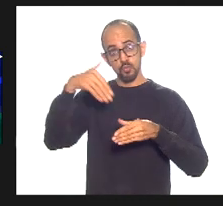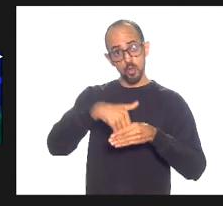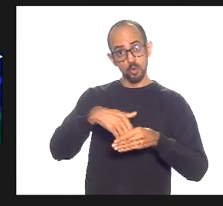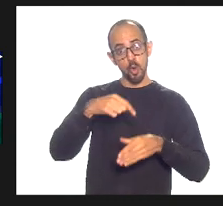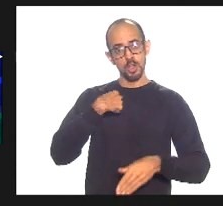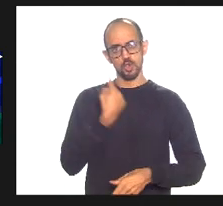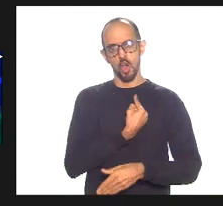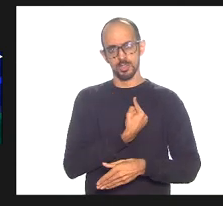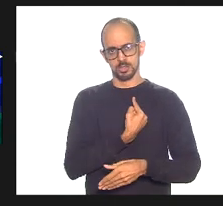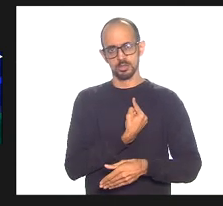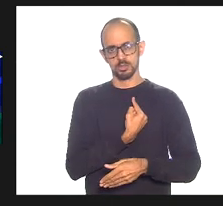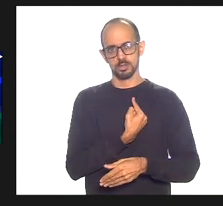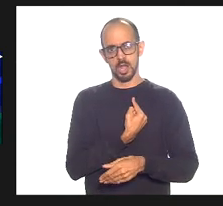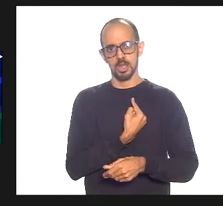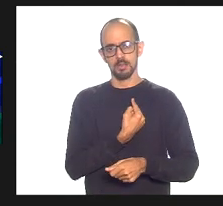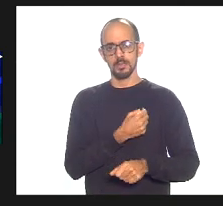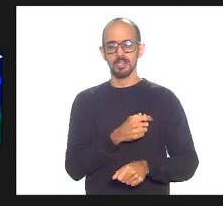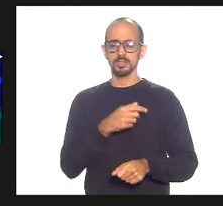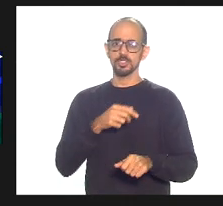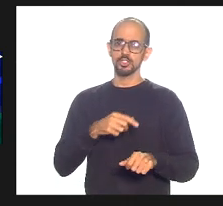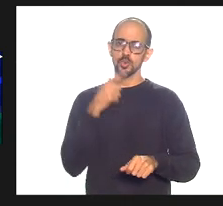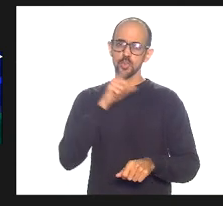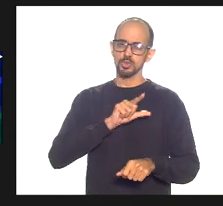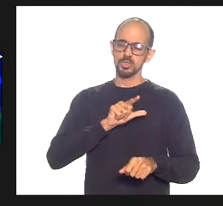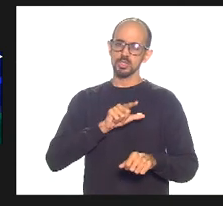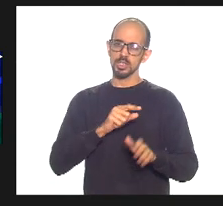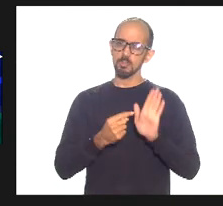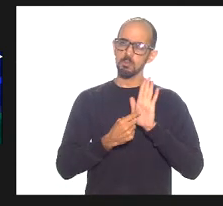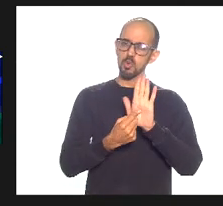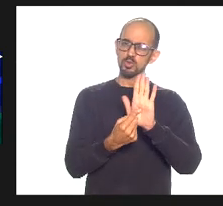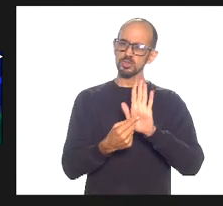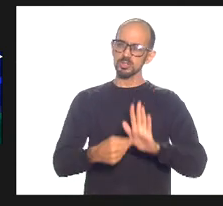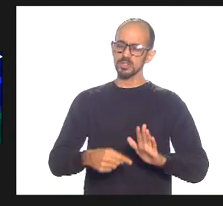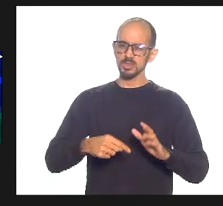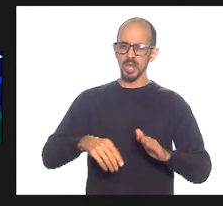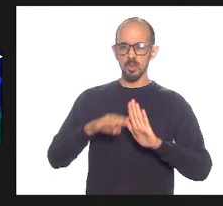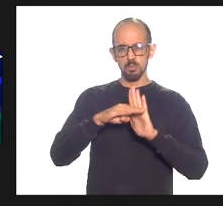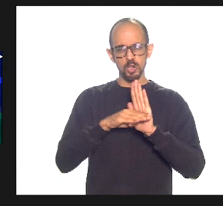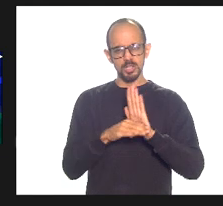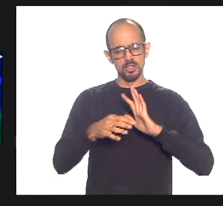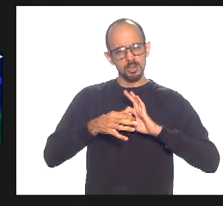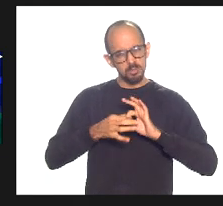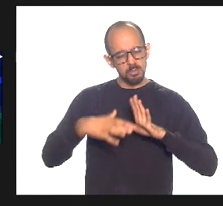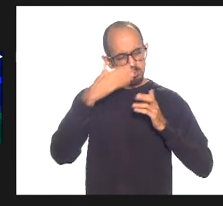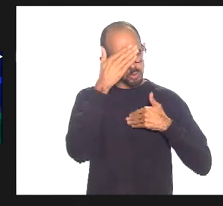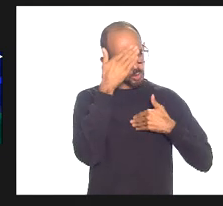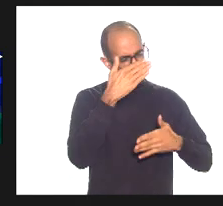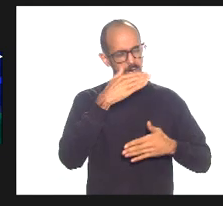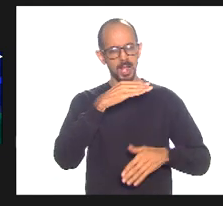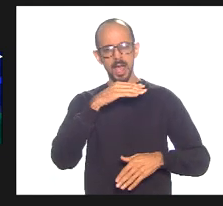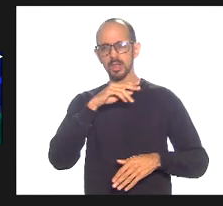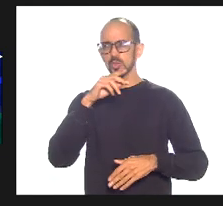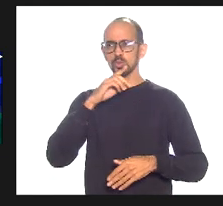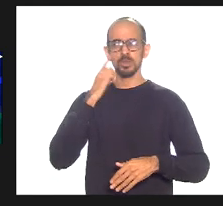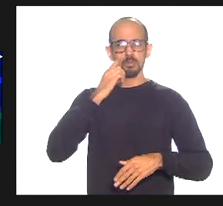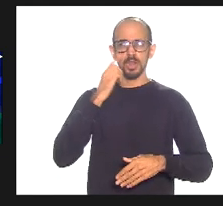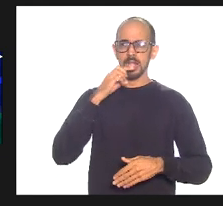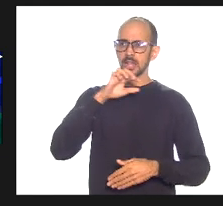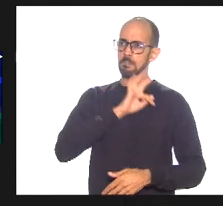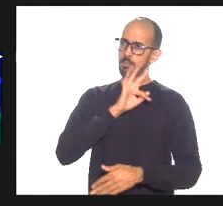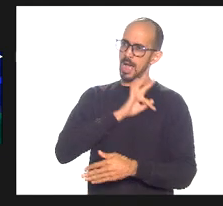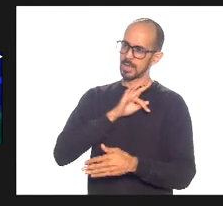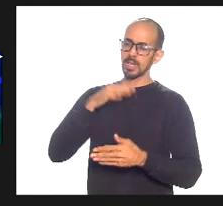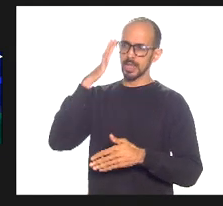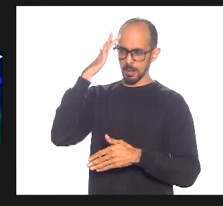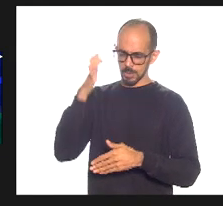poses o que o processo democrático que temos vivenciado dentro dessa casa muito obrigado a deputada Marta e quero dizer que